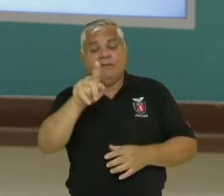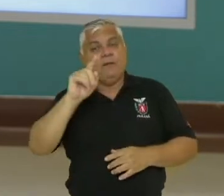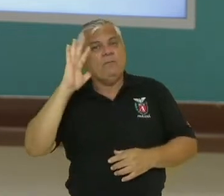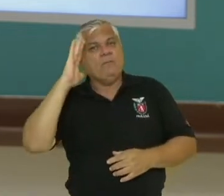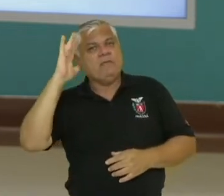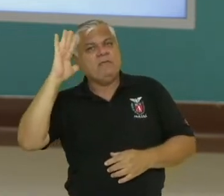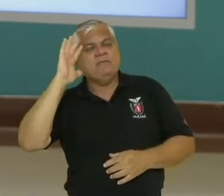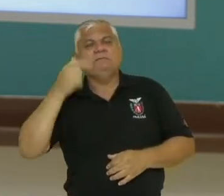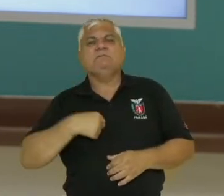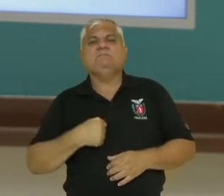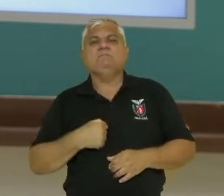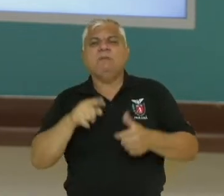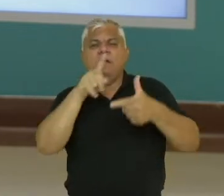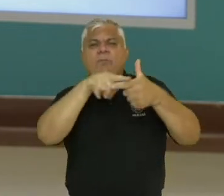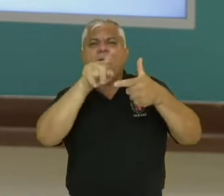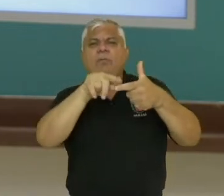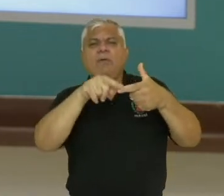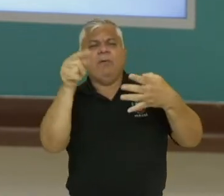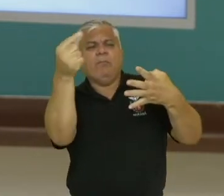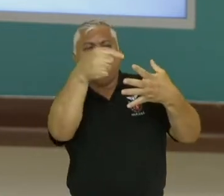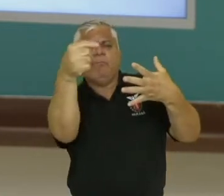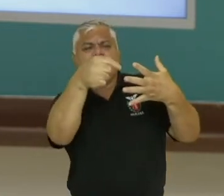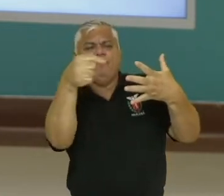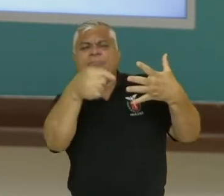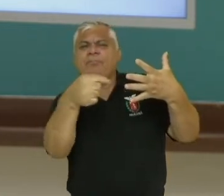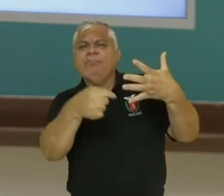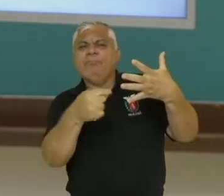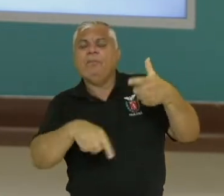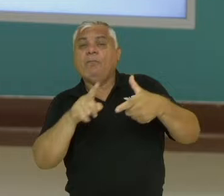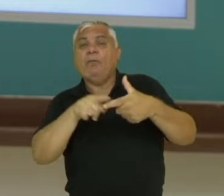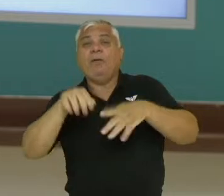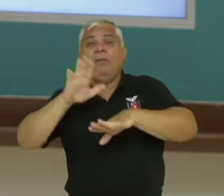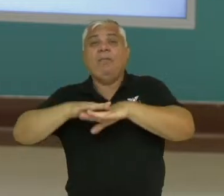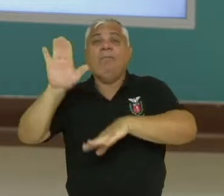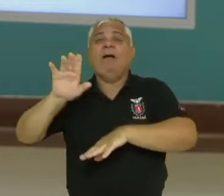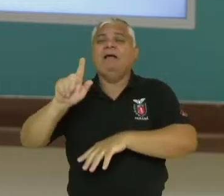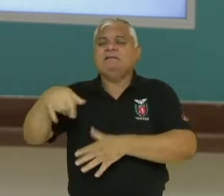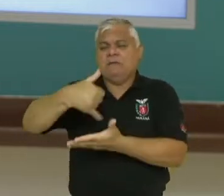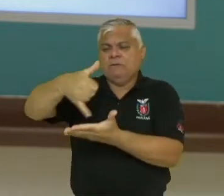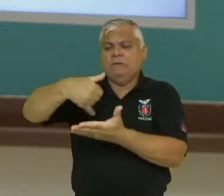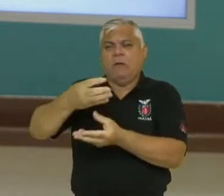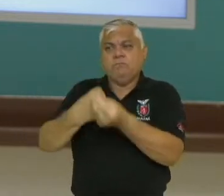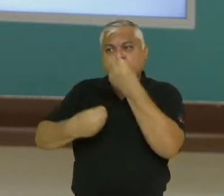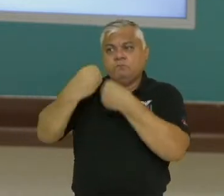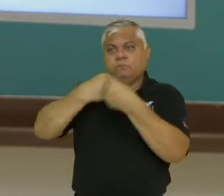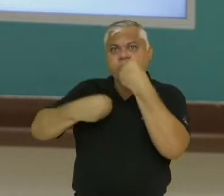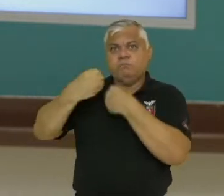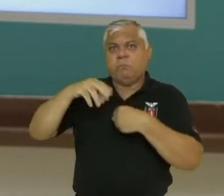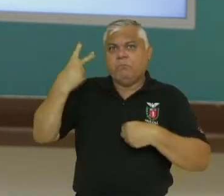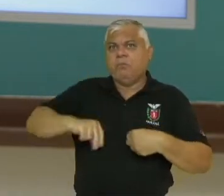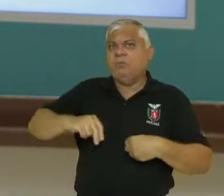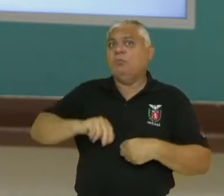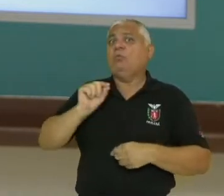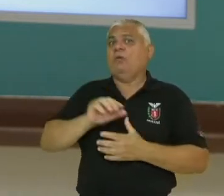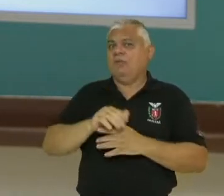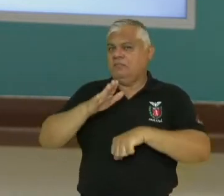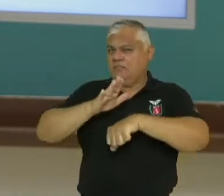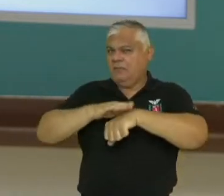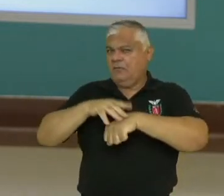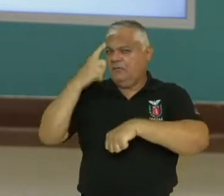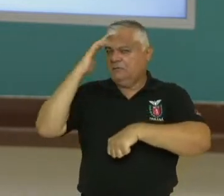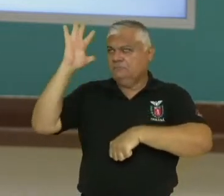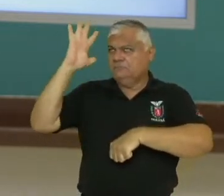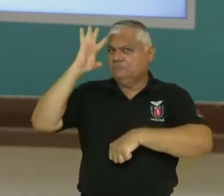quais os problemas da grande quantidade dessa substância no nosso corpo pode causar? Vou dar um tempinho para